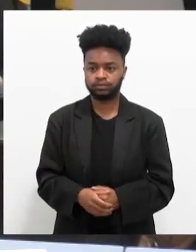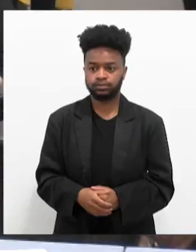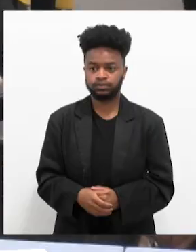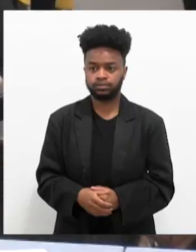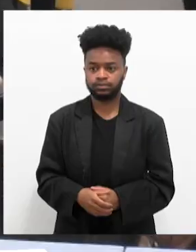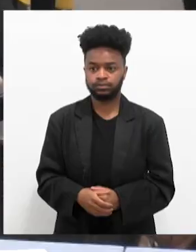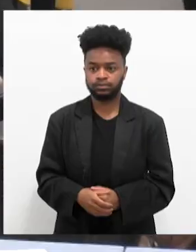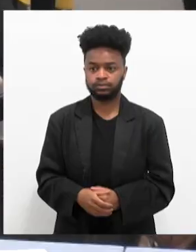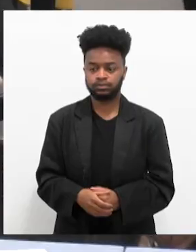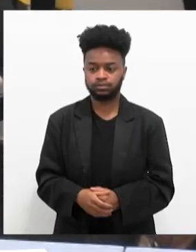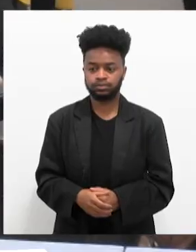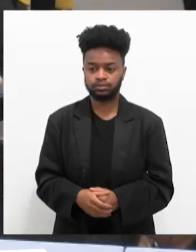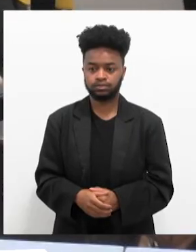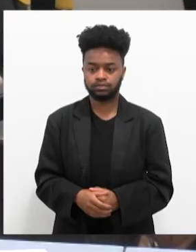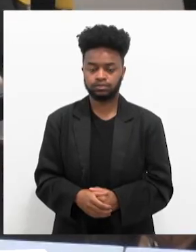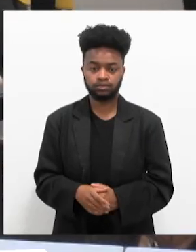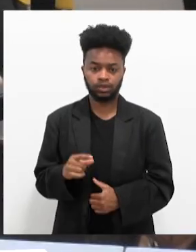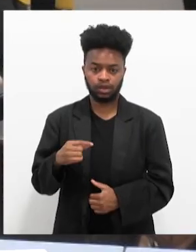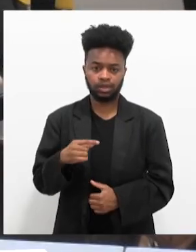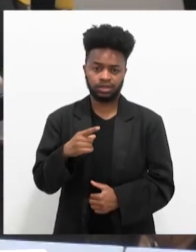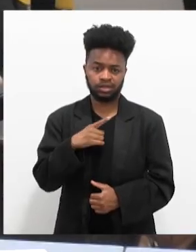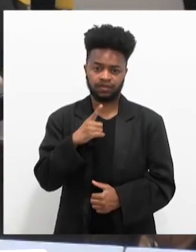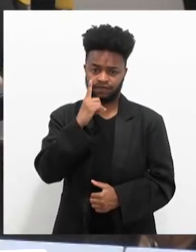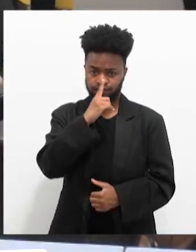por falha nossa,